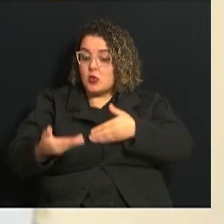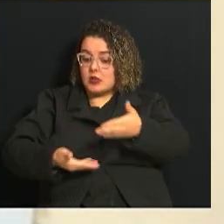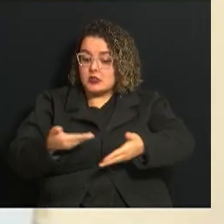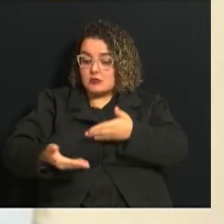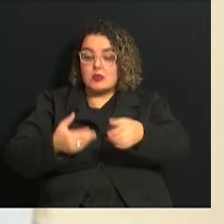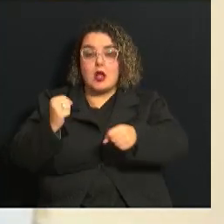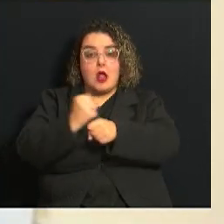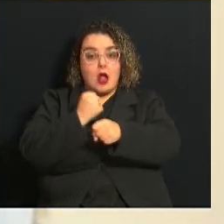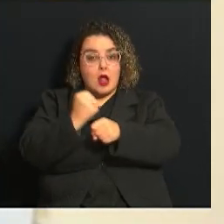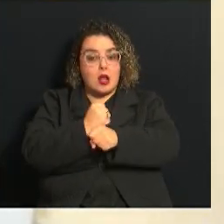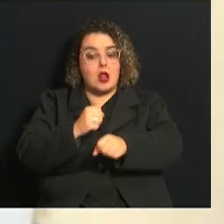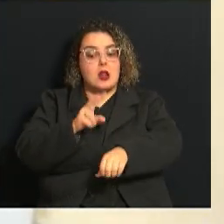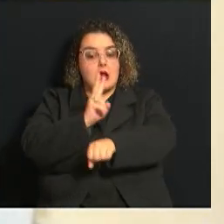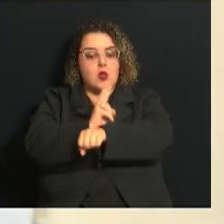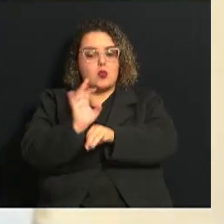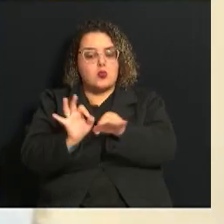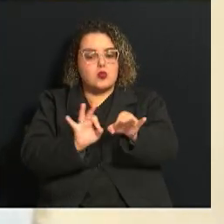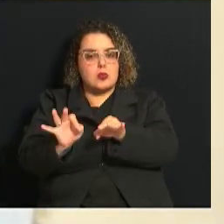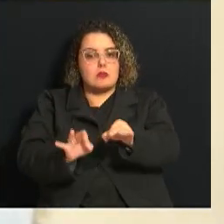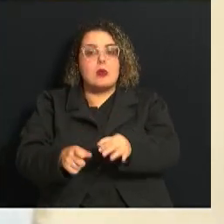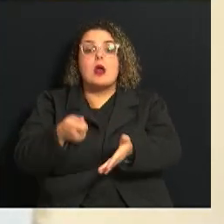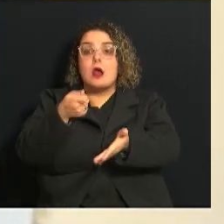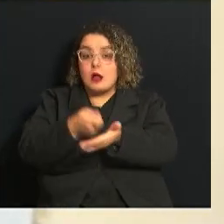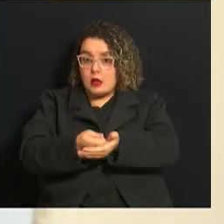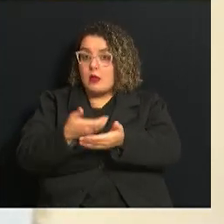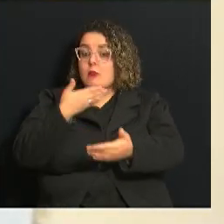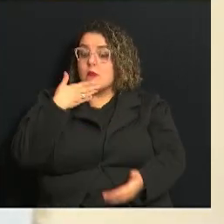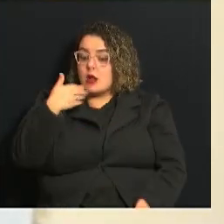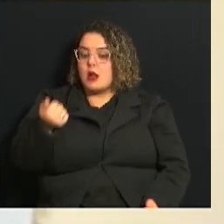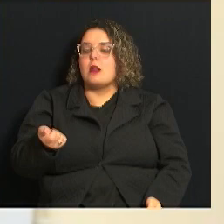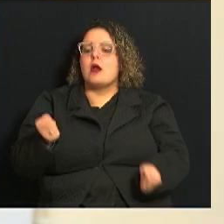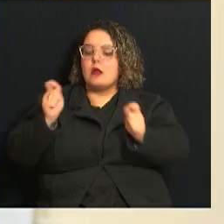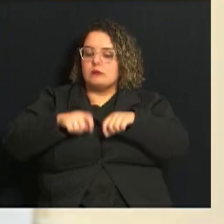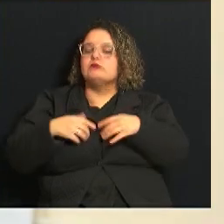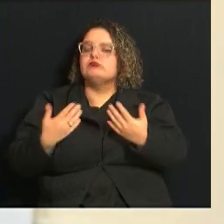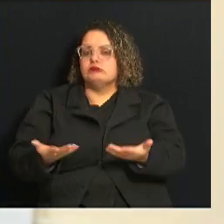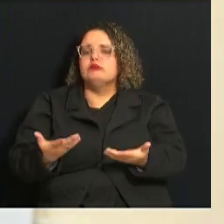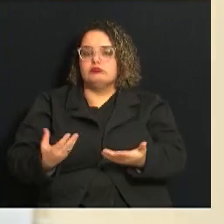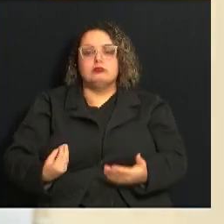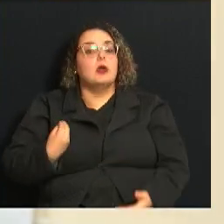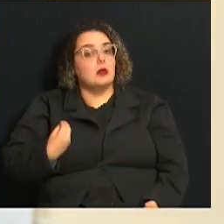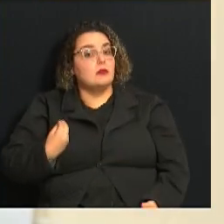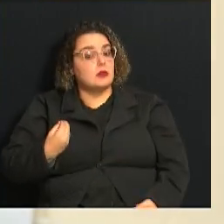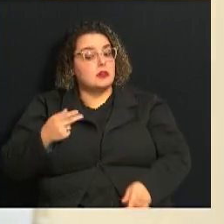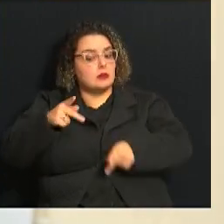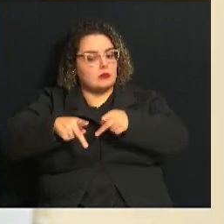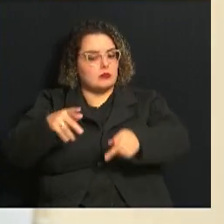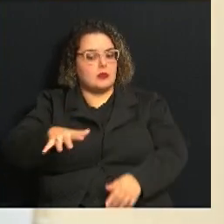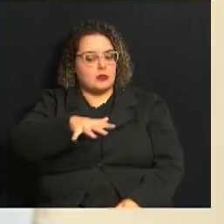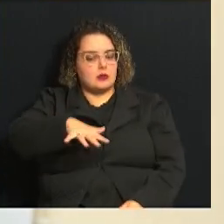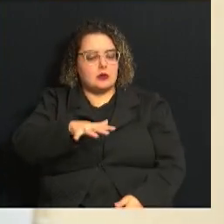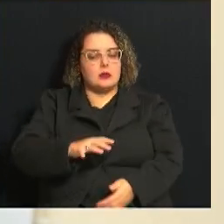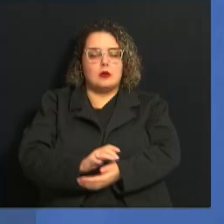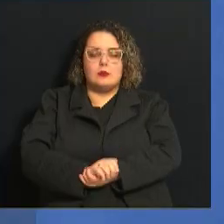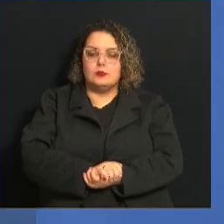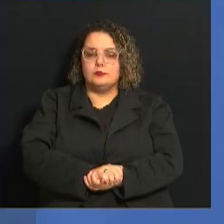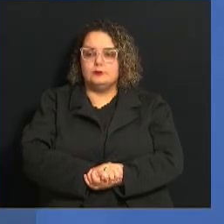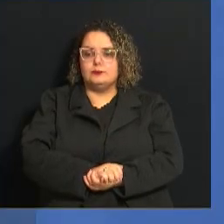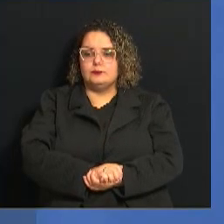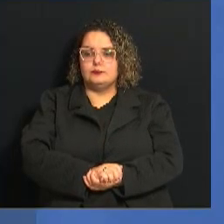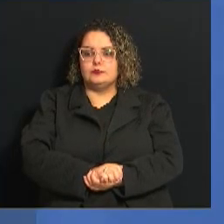obra aquela manutenção vai a garantir melhores condições para a vida da população daquele local o